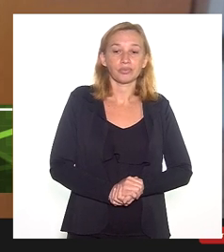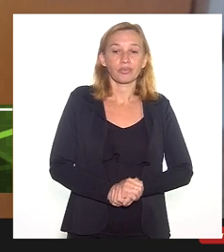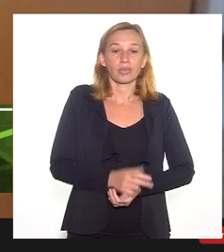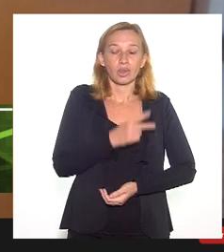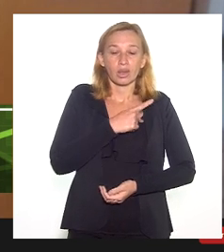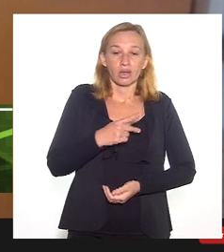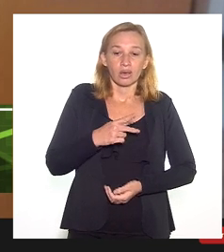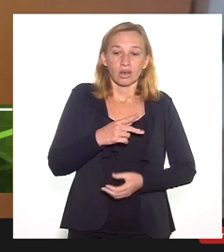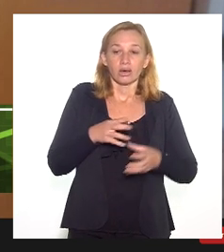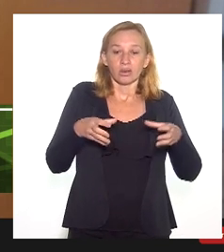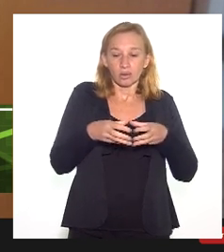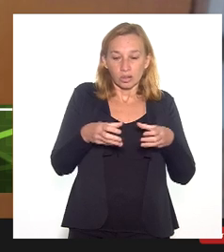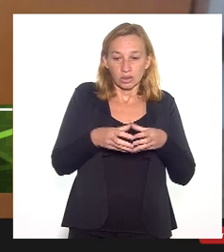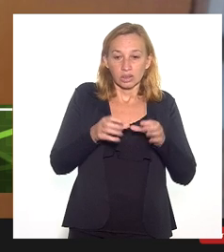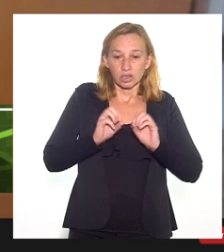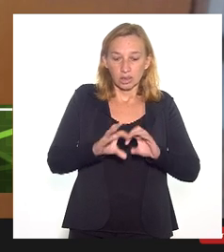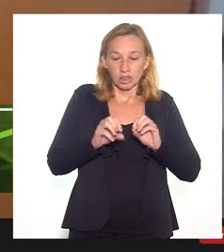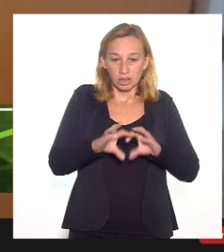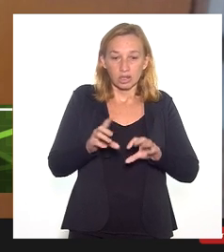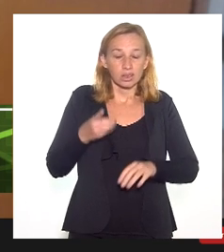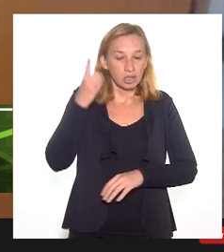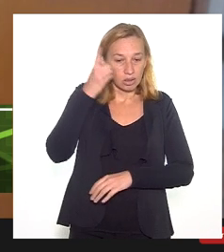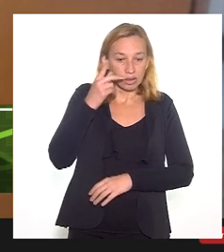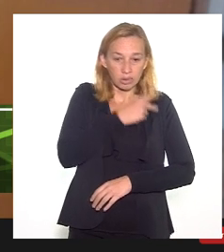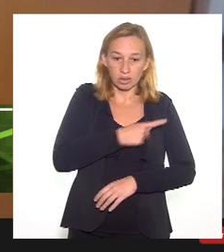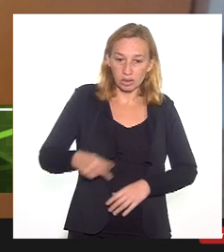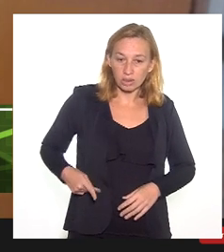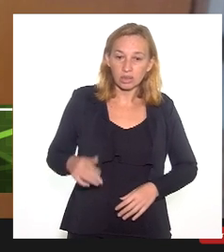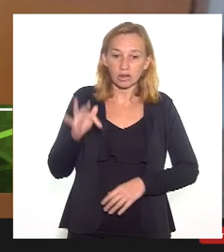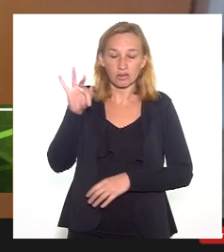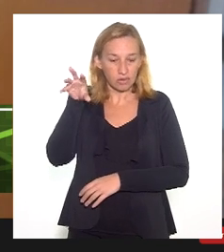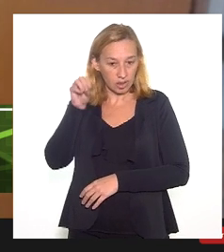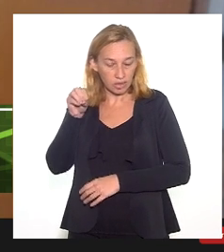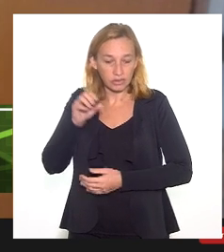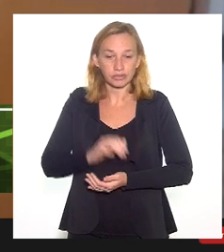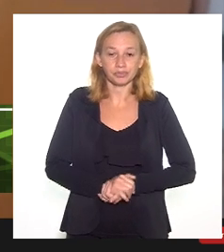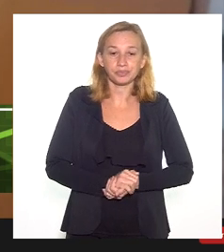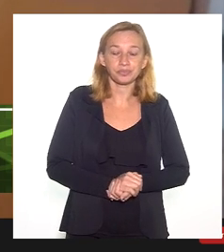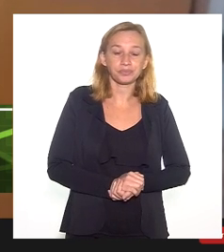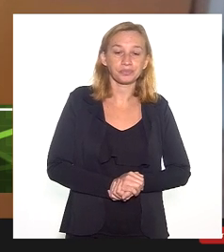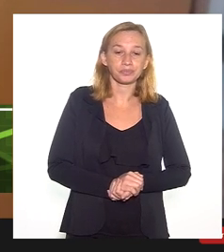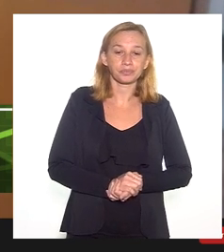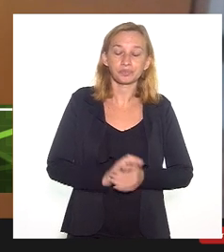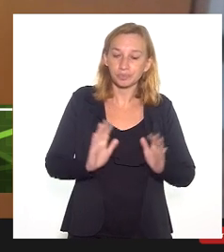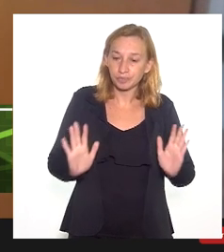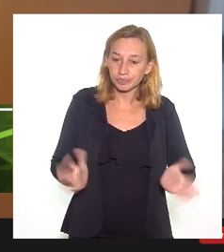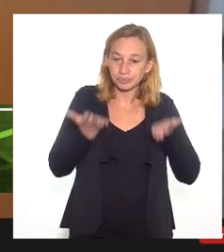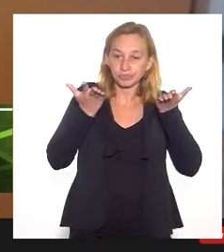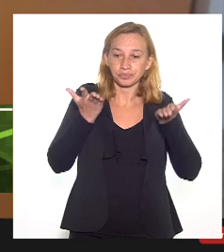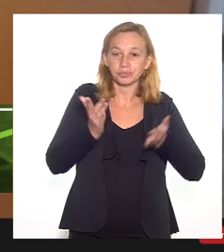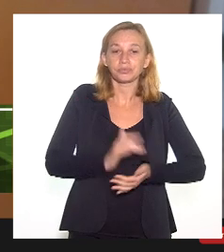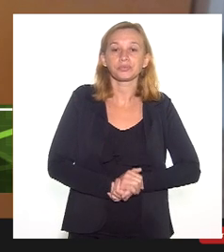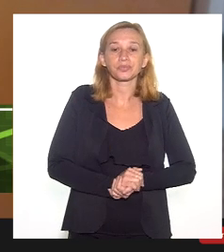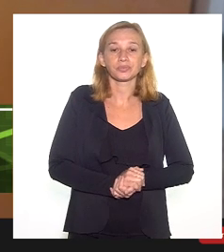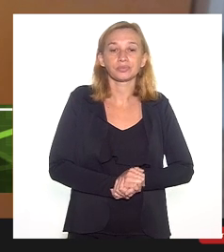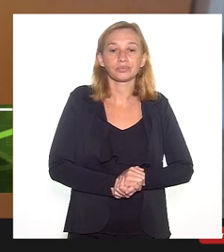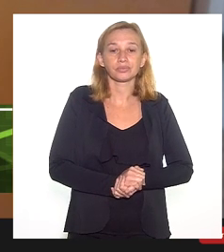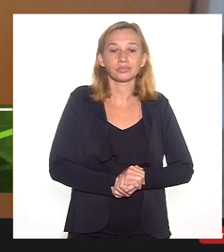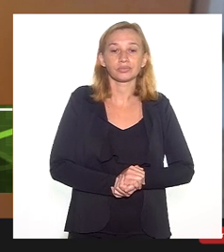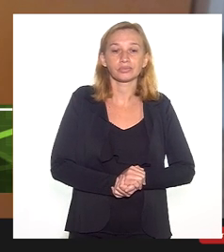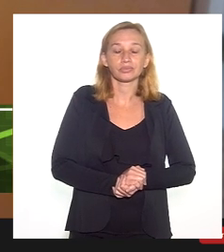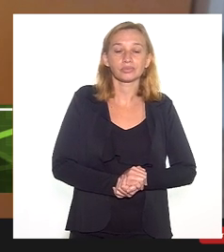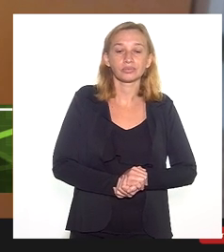Comissão de Educação, também na pessoa do seu presidente, deputado Flávio Serafim, pela iniciativa de fazer essa audiência